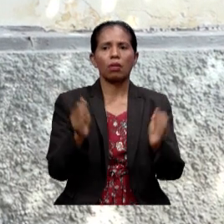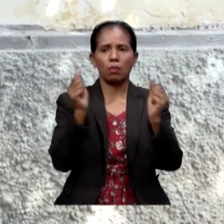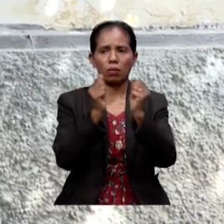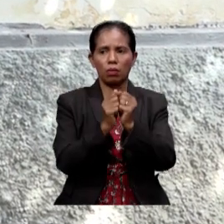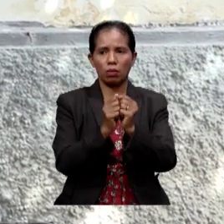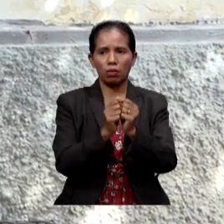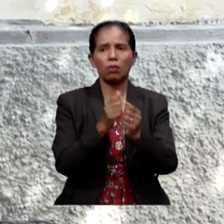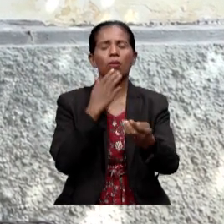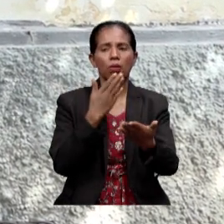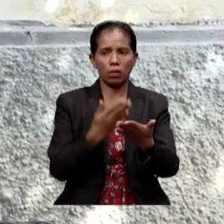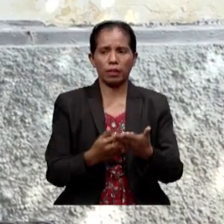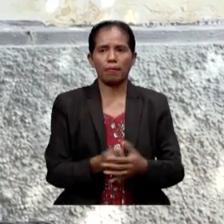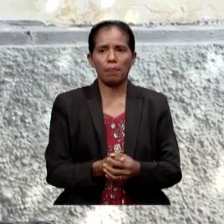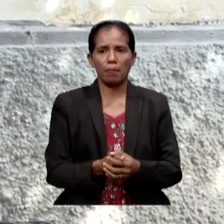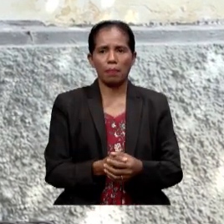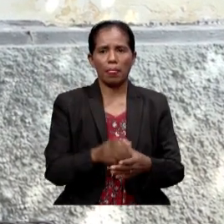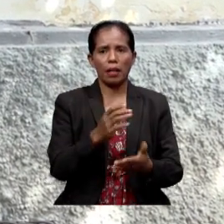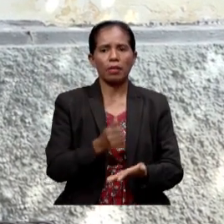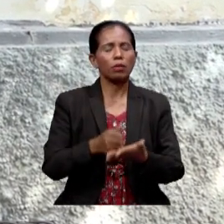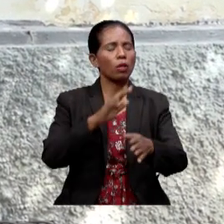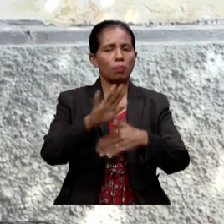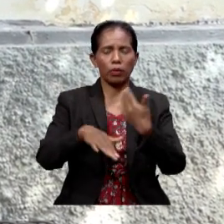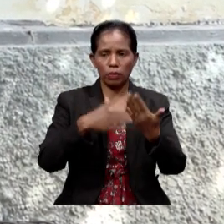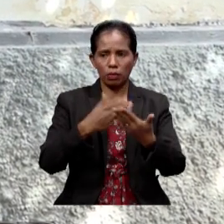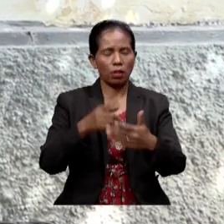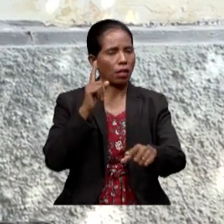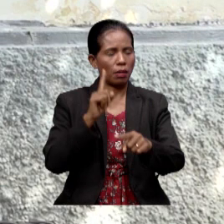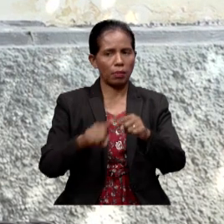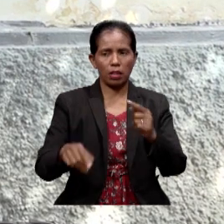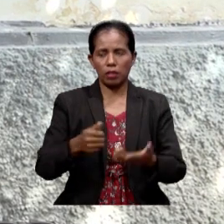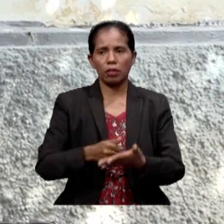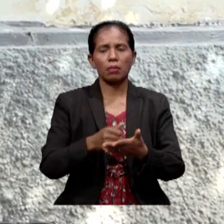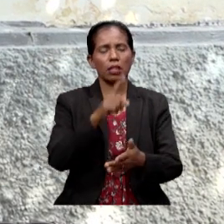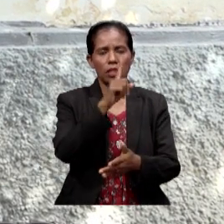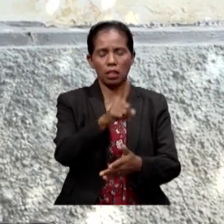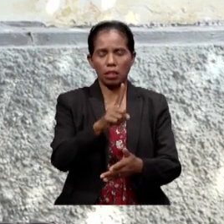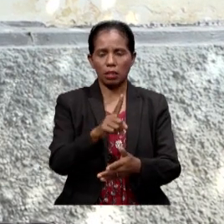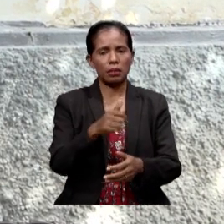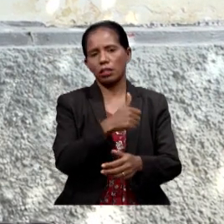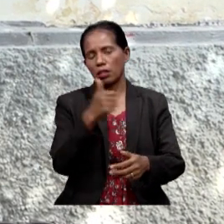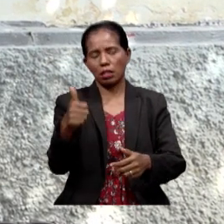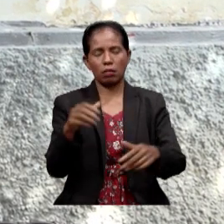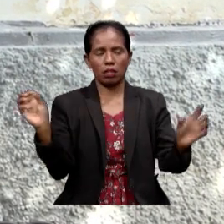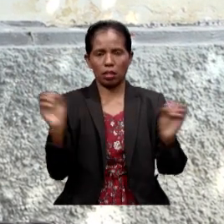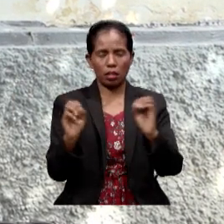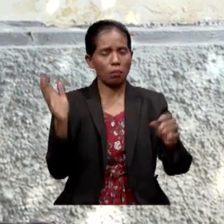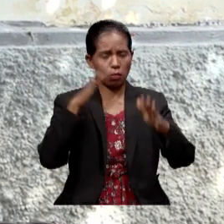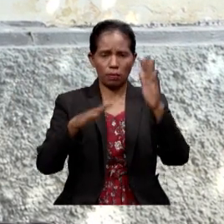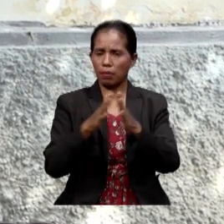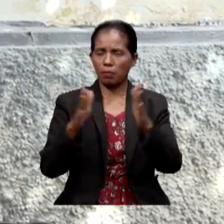ho rigor. Para tratamento nene ba hutu-hutu. Labela tratamento ida ba ida do que ser selo ida ne problema bote ta mane